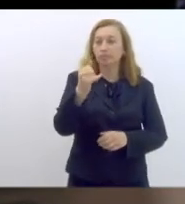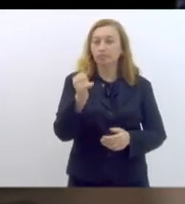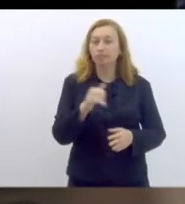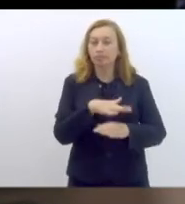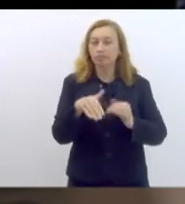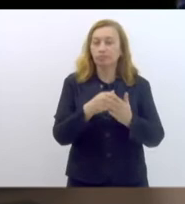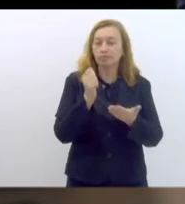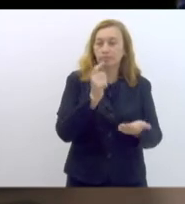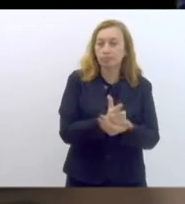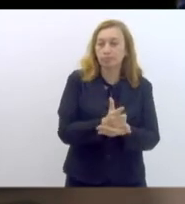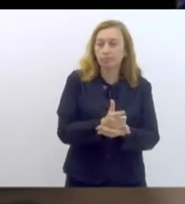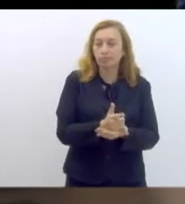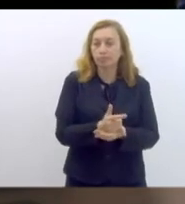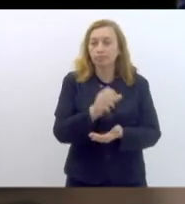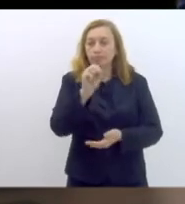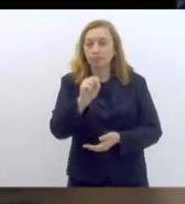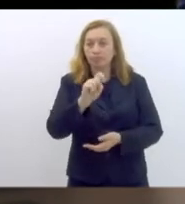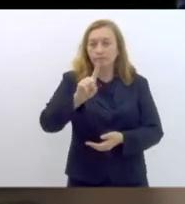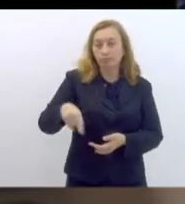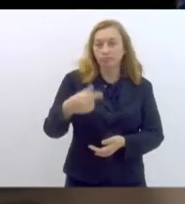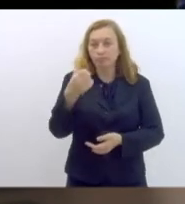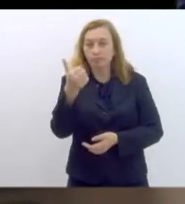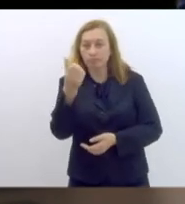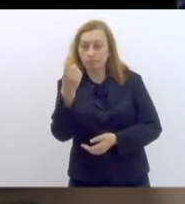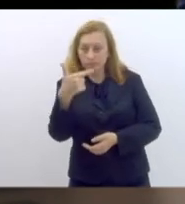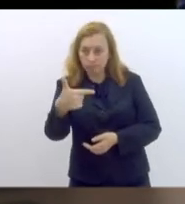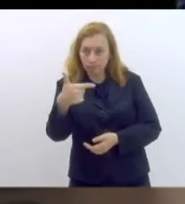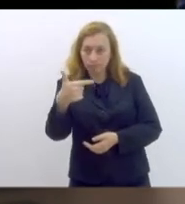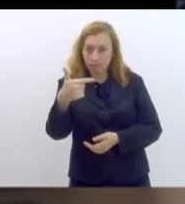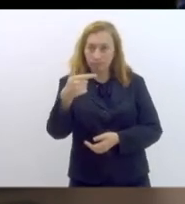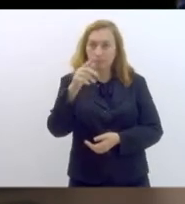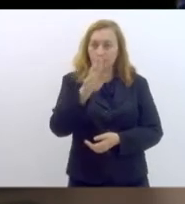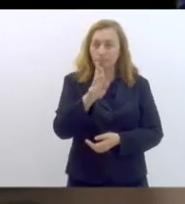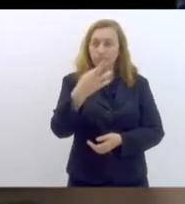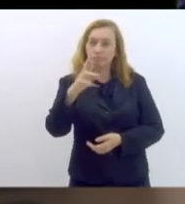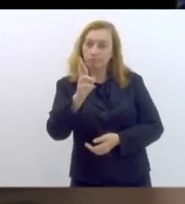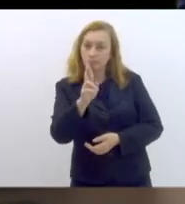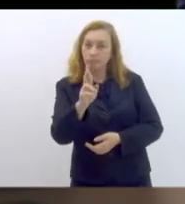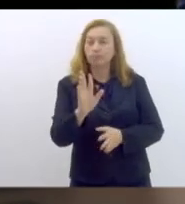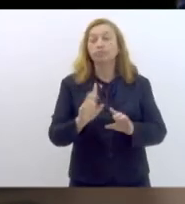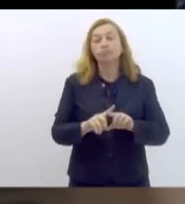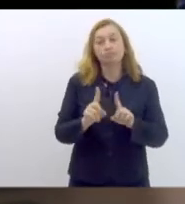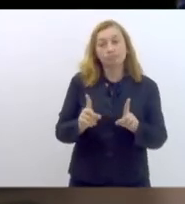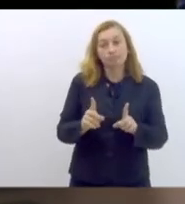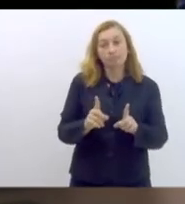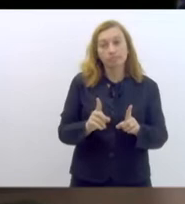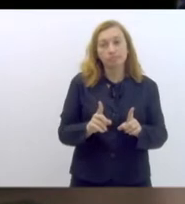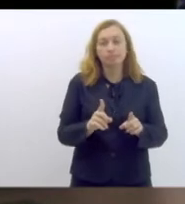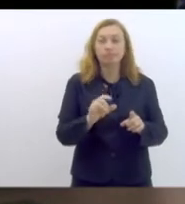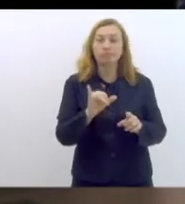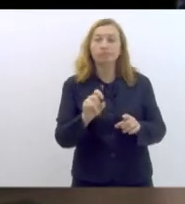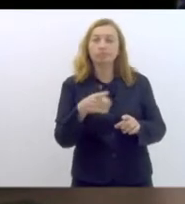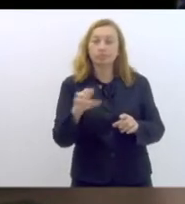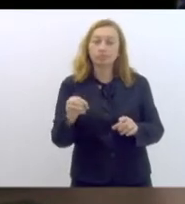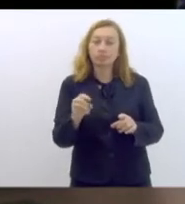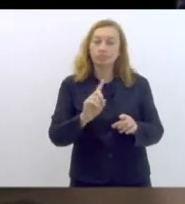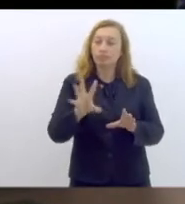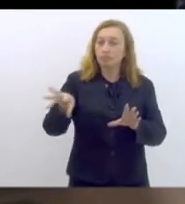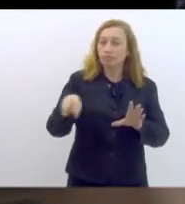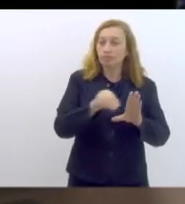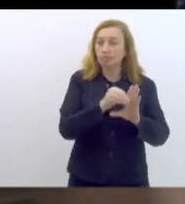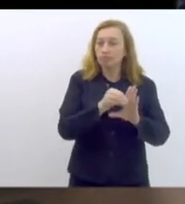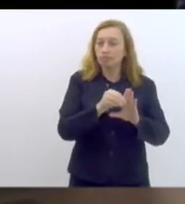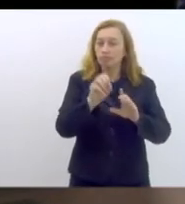foi 8,2 bilhões. Tá bom? Mas como a gente está olhando mais as simulações, a gente prefere não colocar aqui